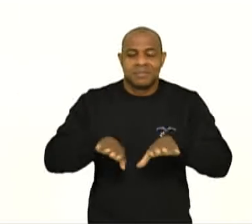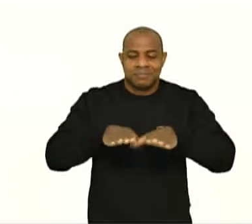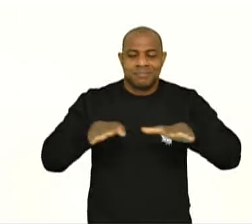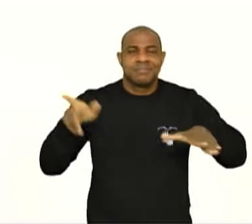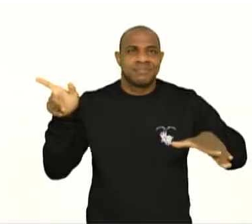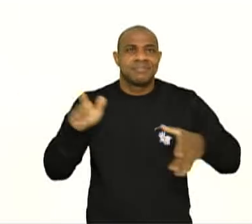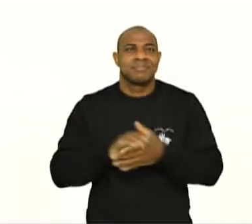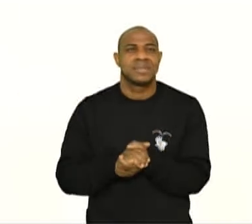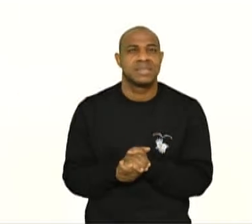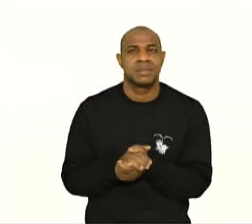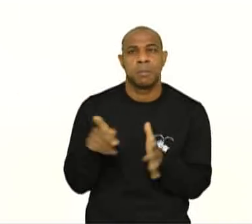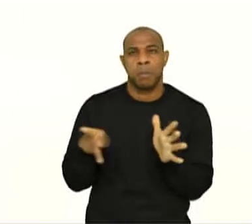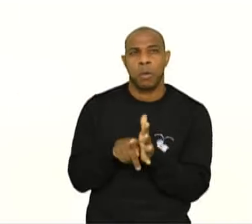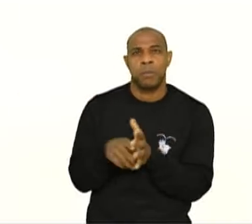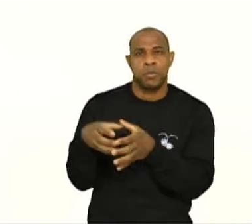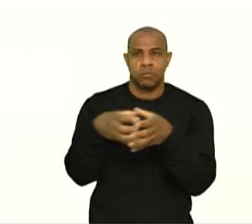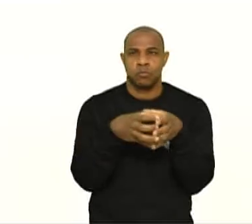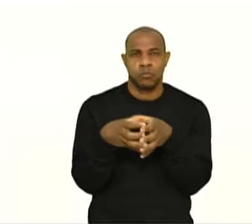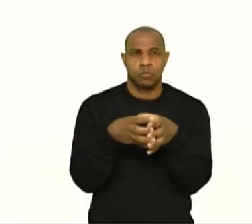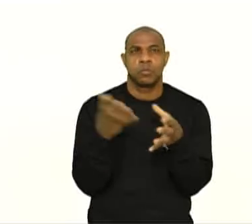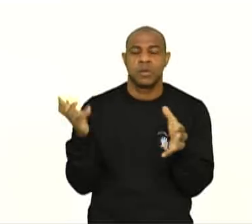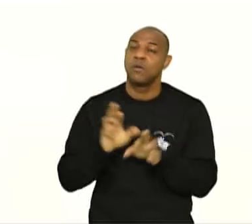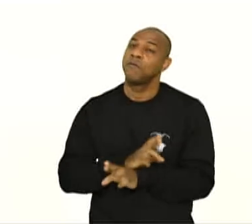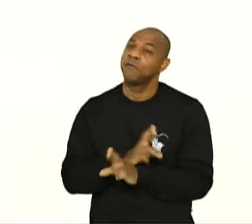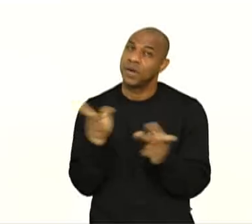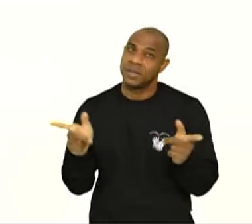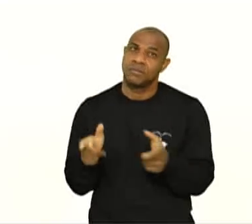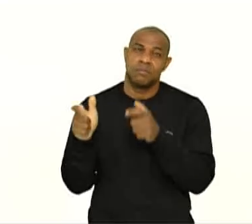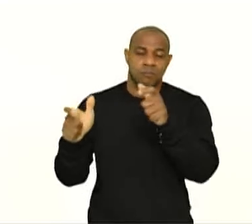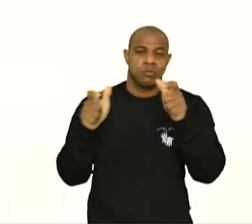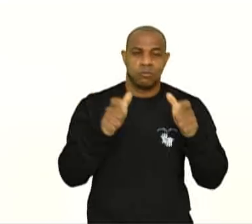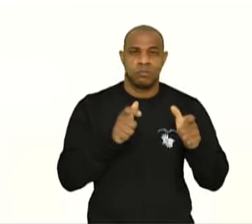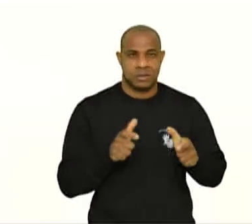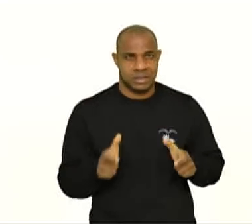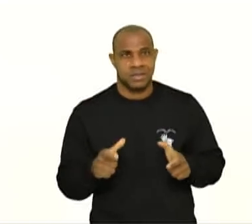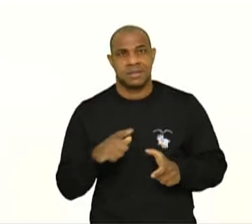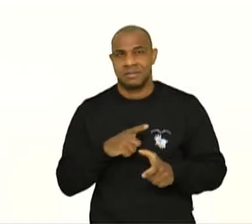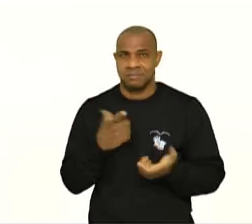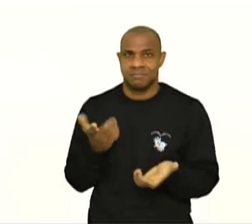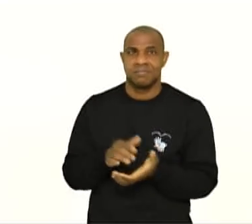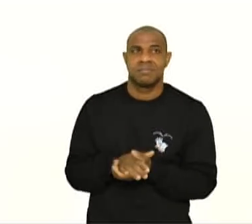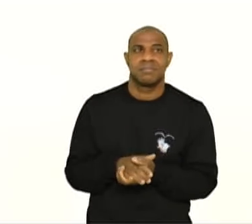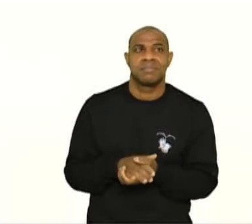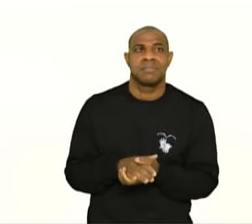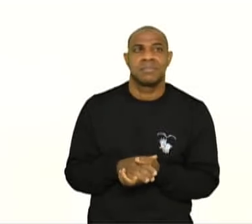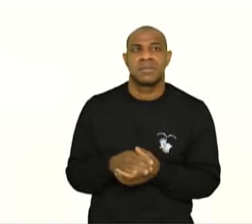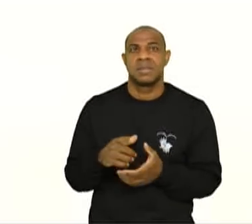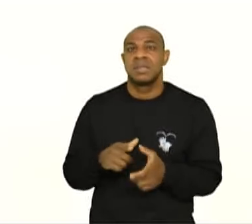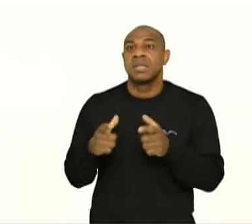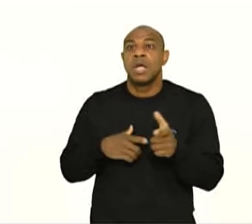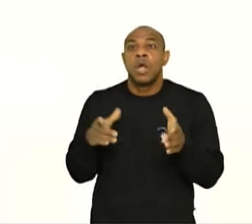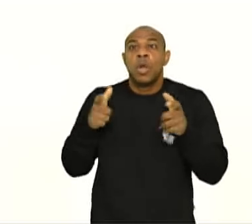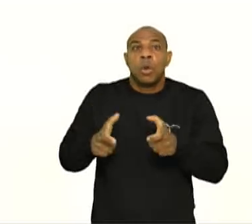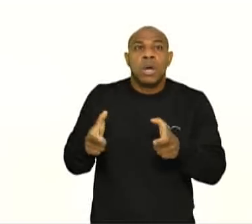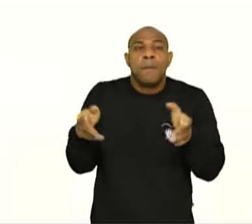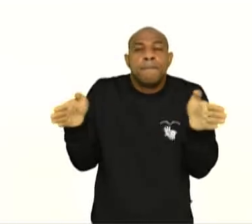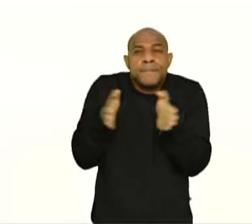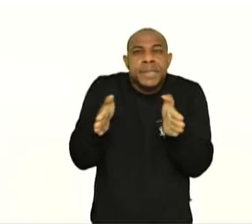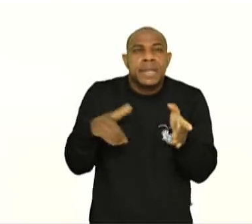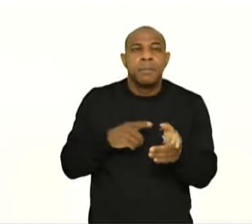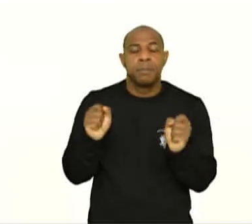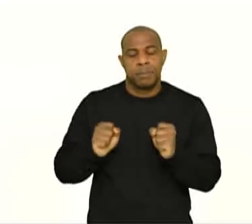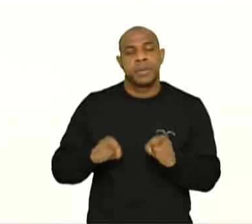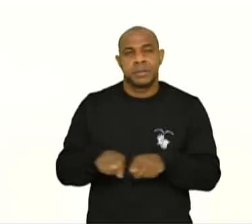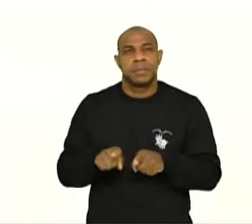né, aquáticas, né, em diferentes lugares do mundo, e lembrando que, às vezes, os locais pequenos ali, né, podem ser